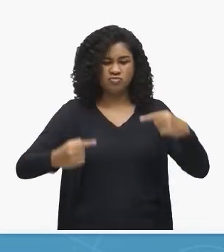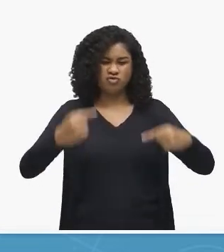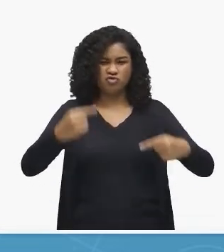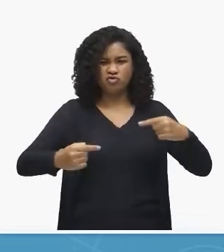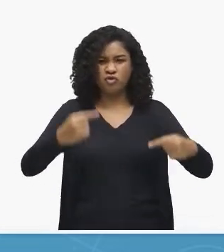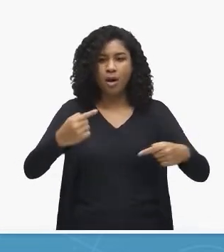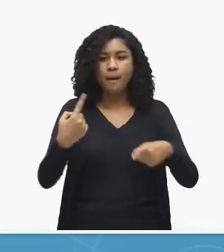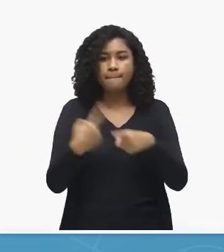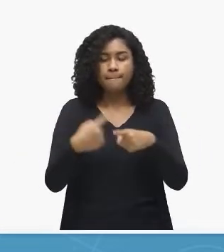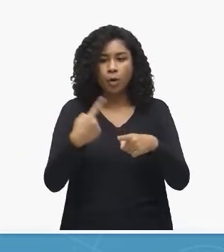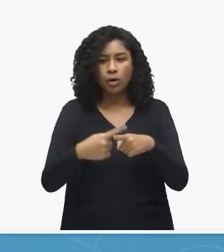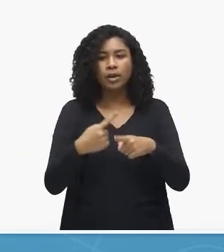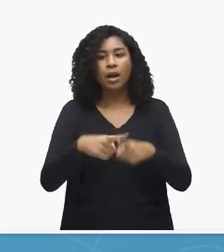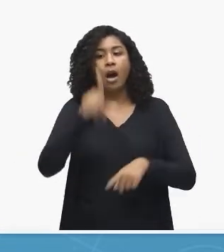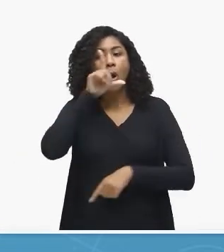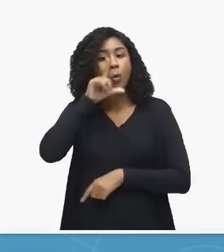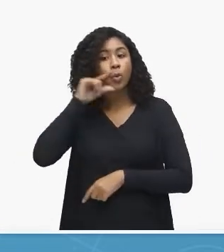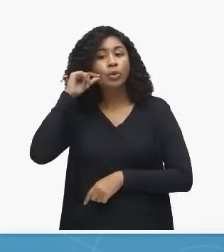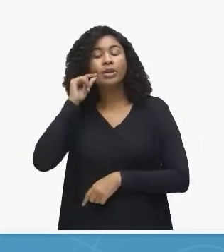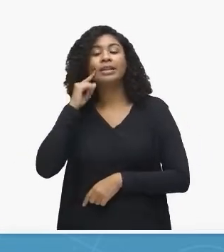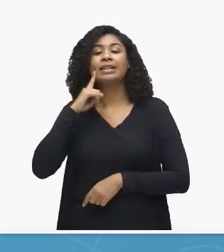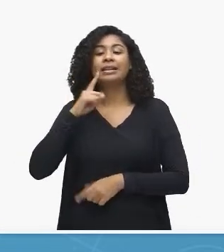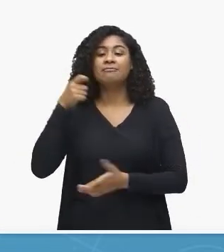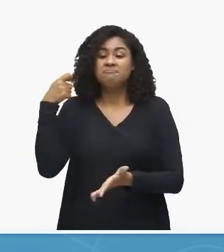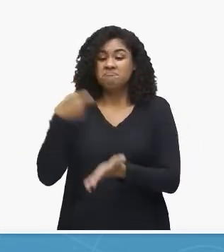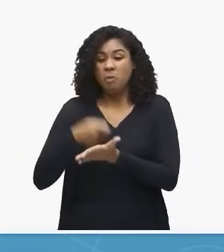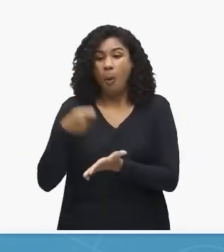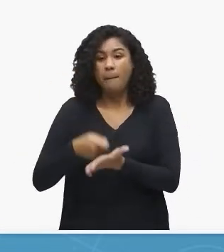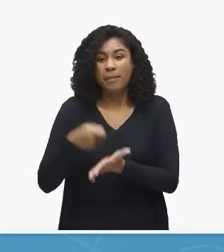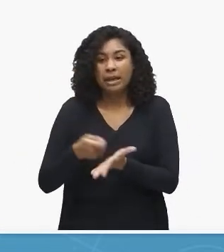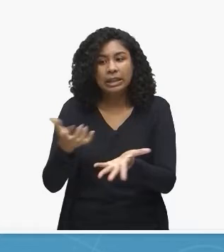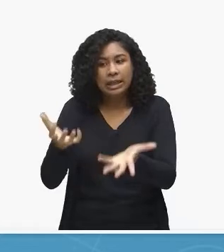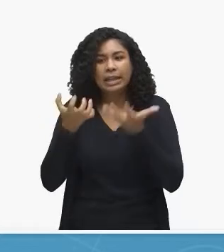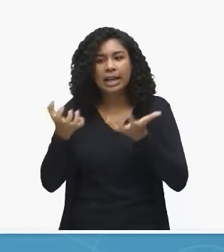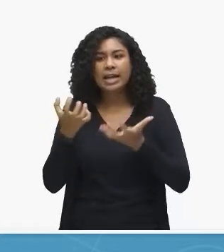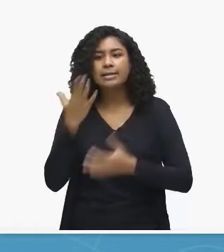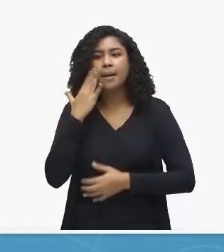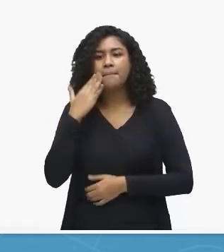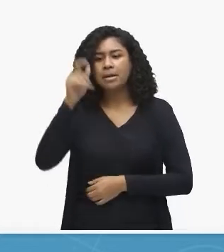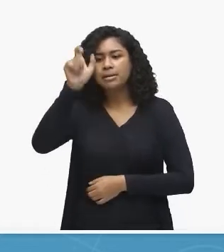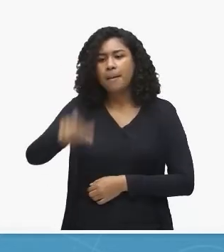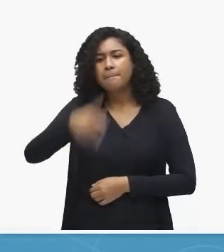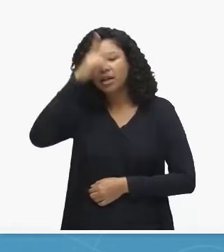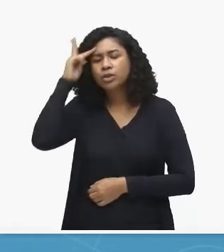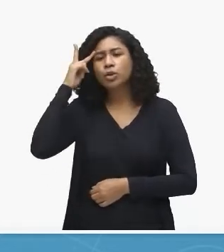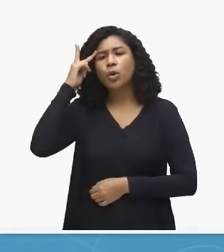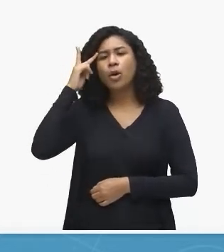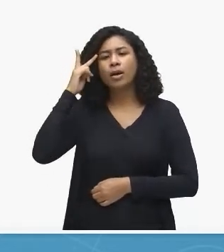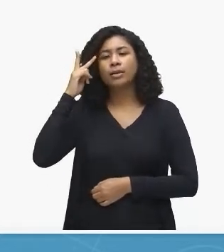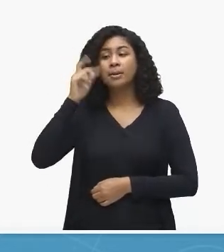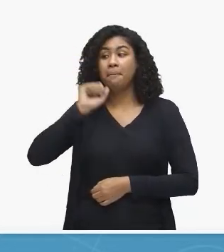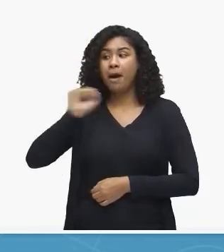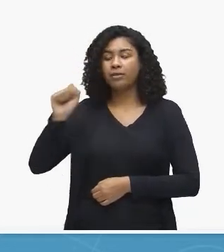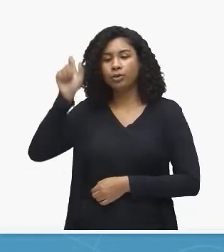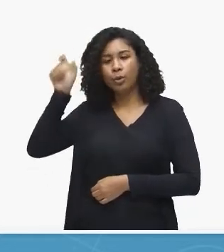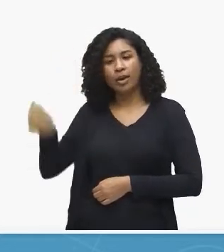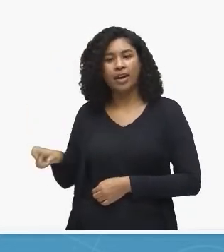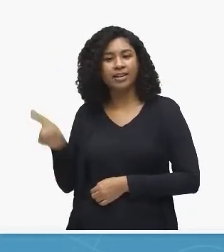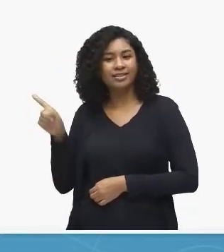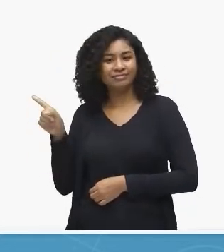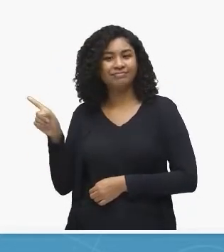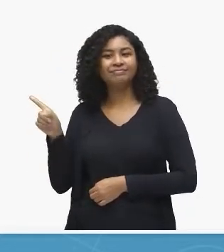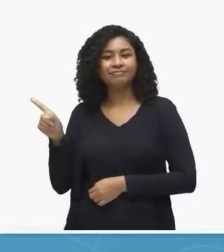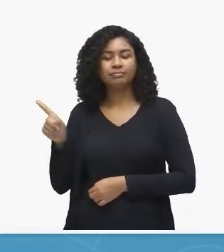que a Sérvia entregue às autoridades, né, esse ativista, mas isso não vai ocorrer